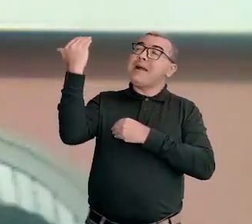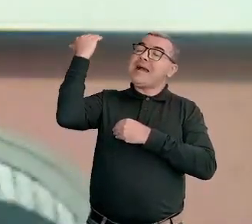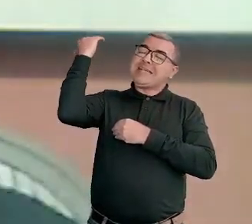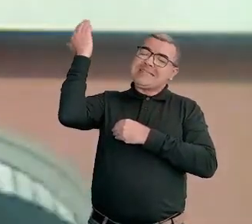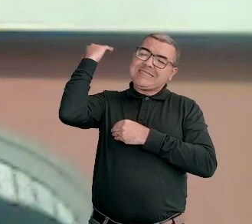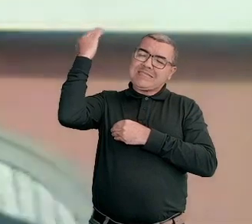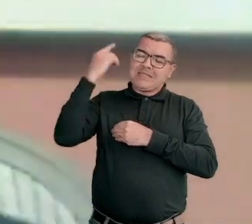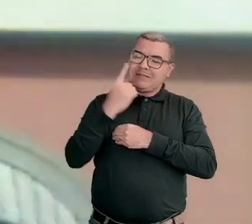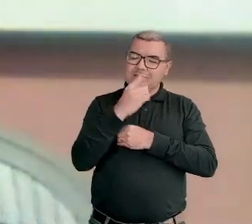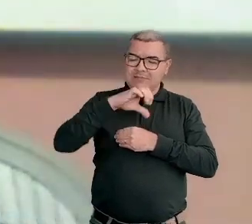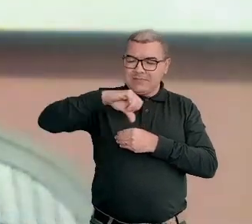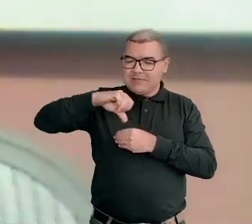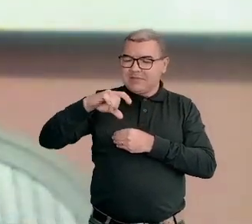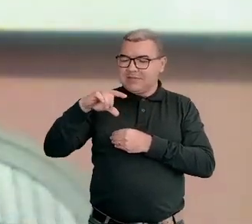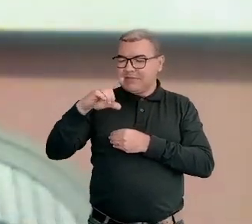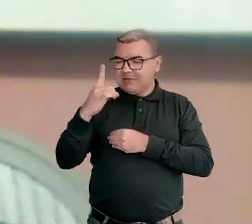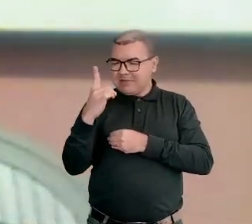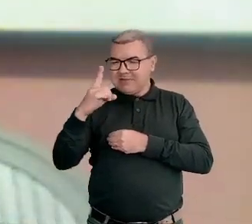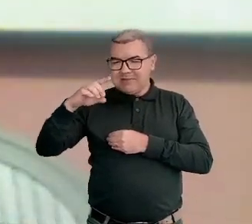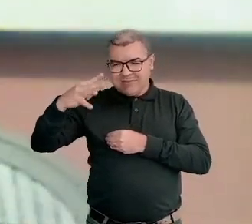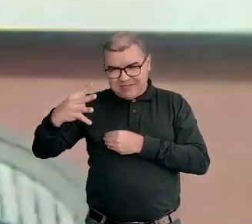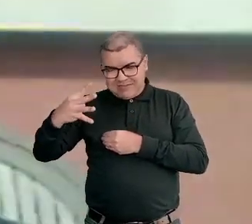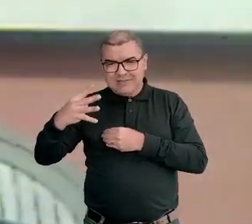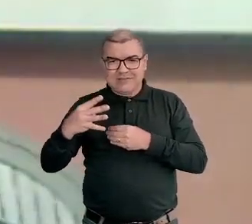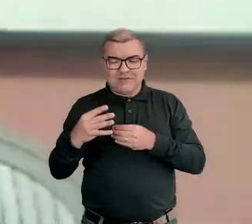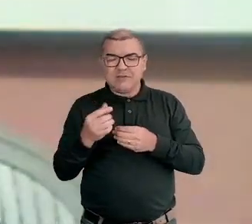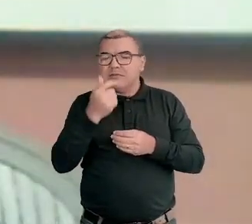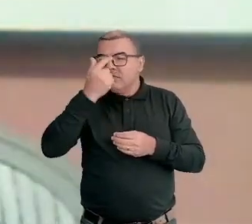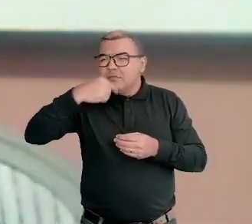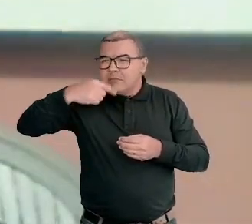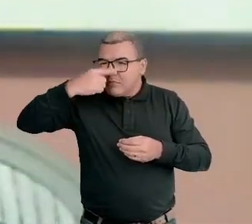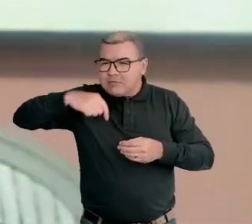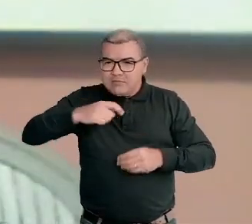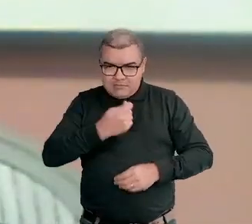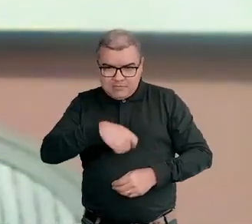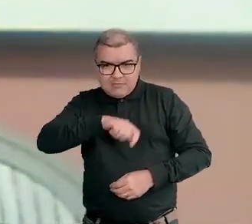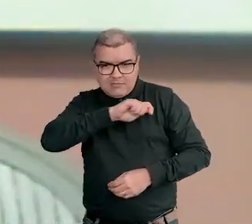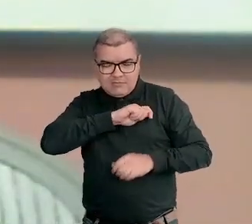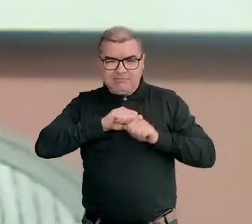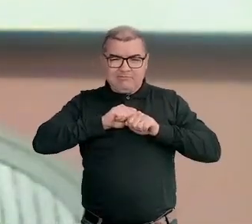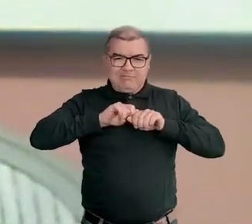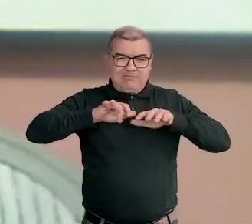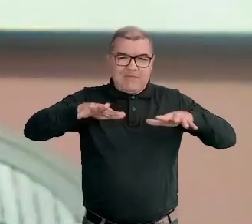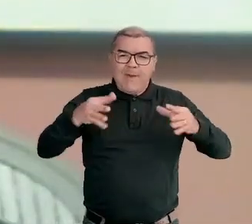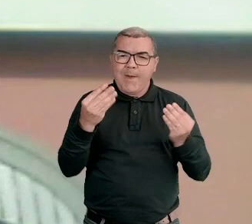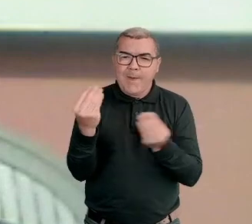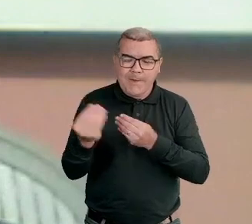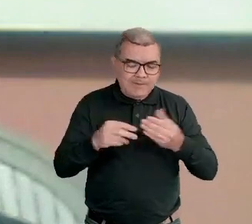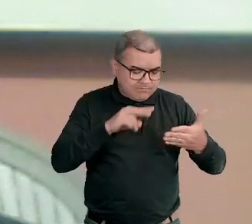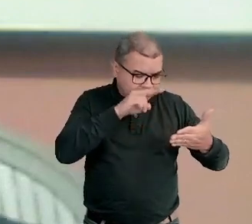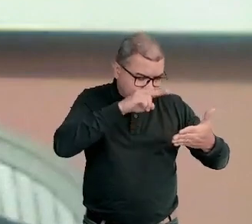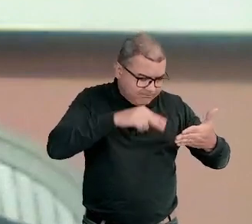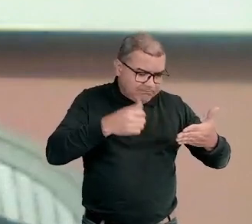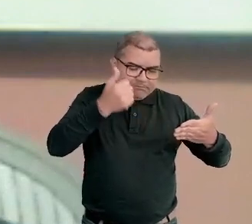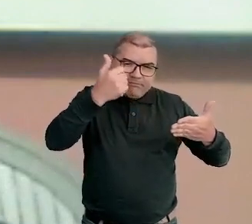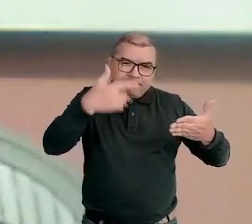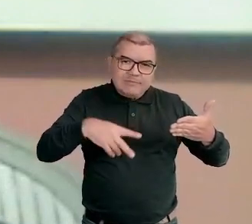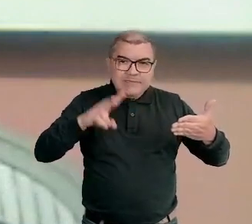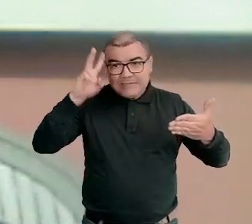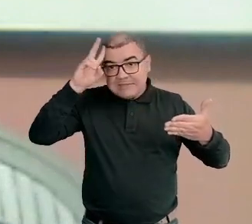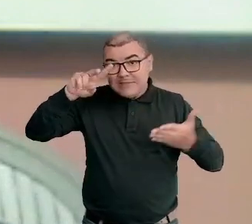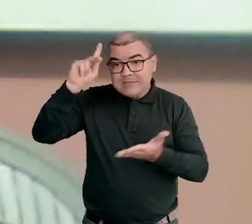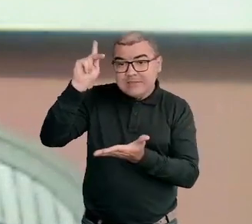né? E ele narra como humanista que ele é, né? Ele conta uma história que é verdadeira, é factual, mas